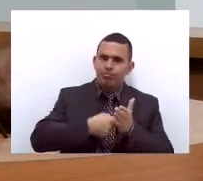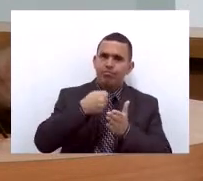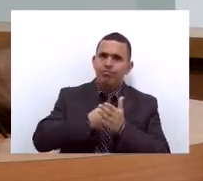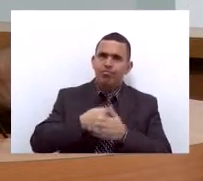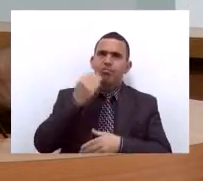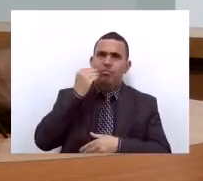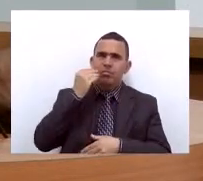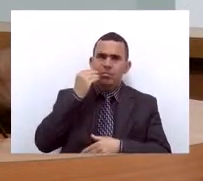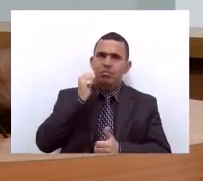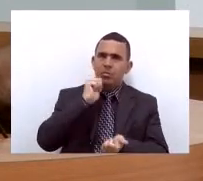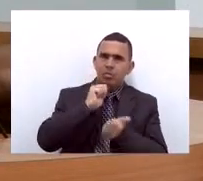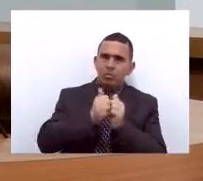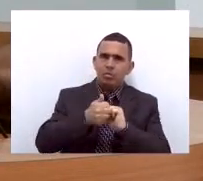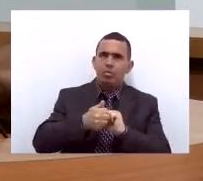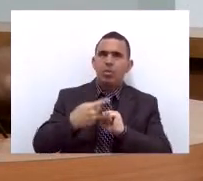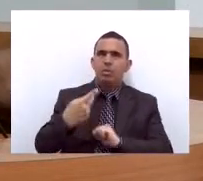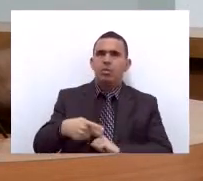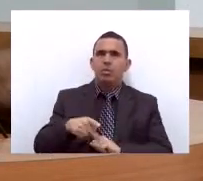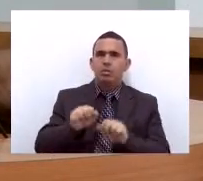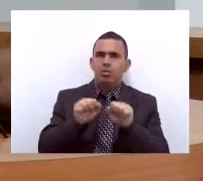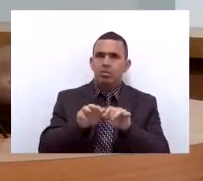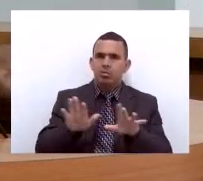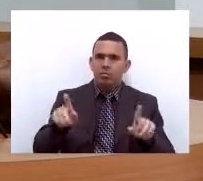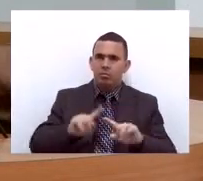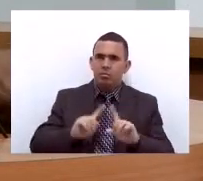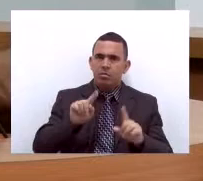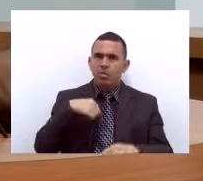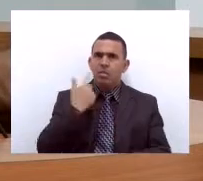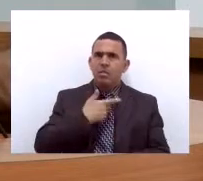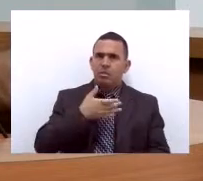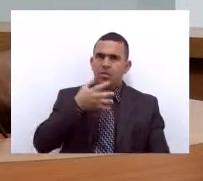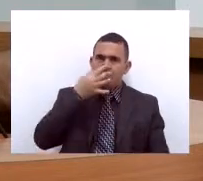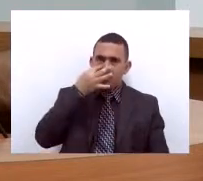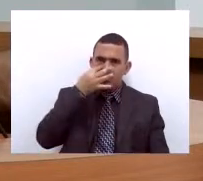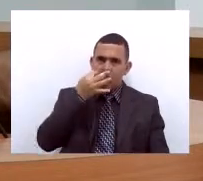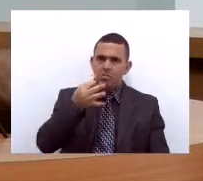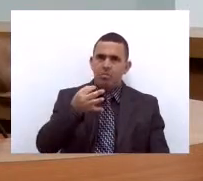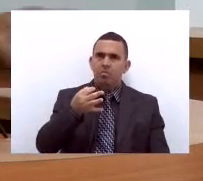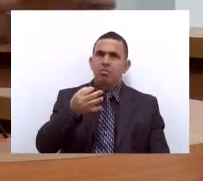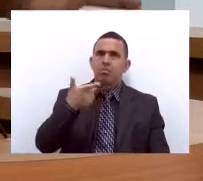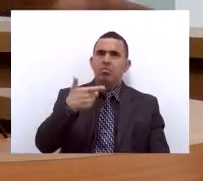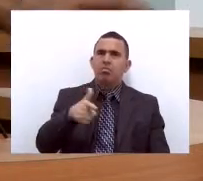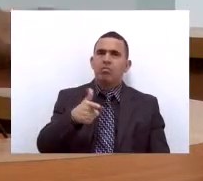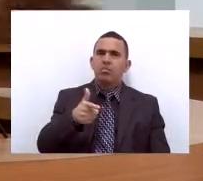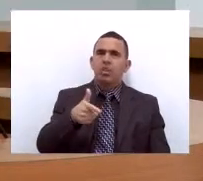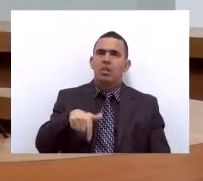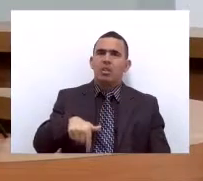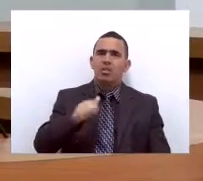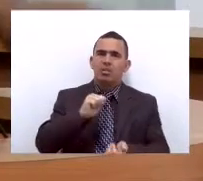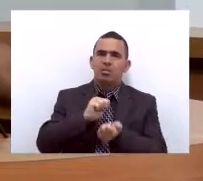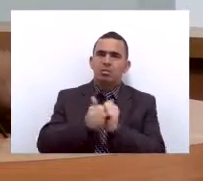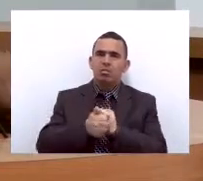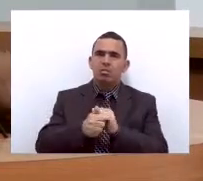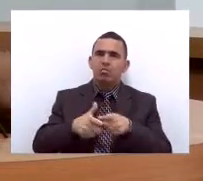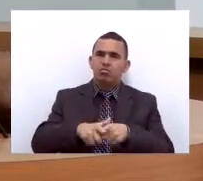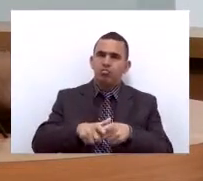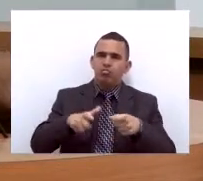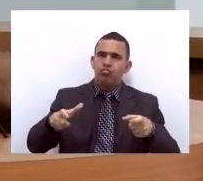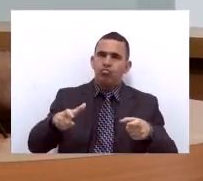aqui de Guarulhos. Embora a gente veja que para o esporte aqui em Guarulhos não temos muita